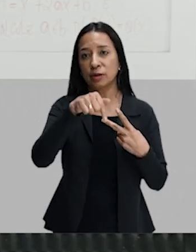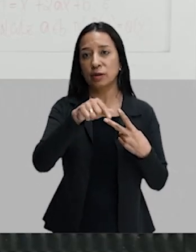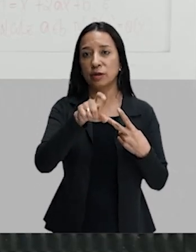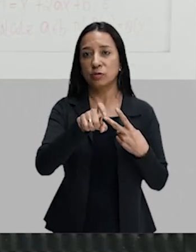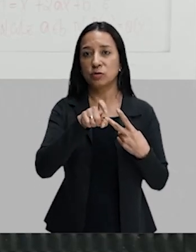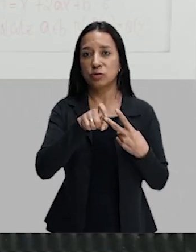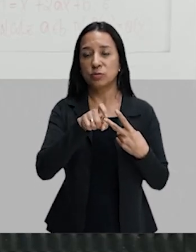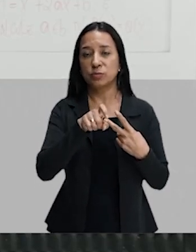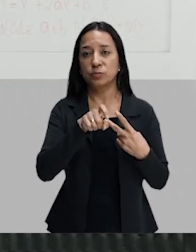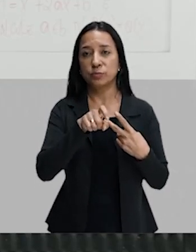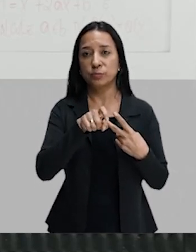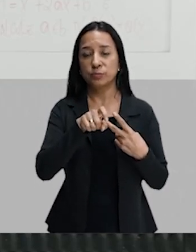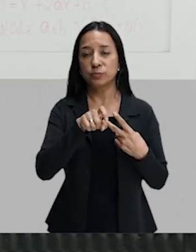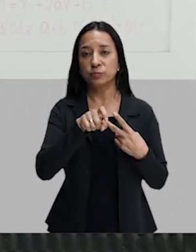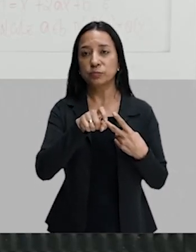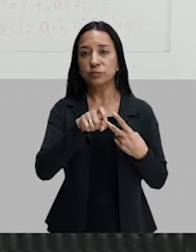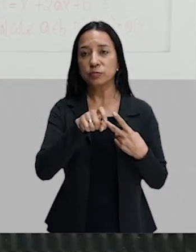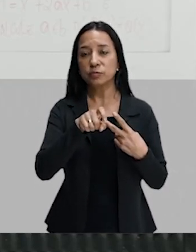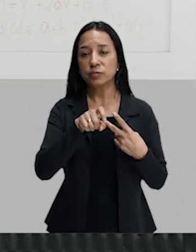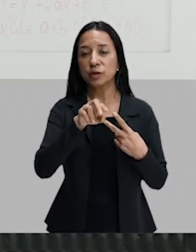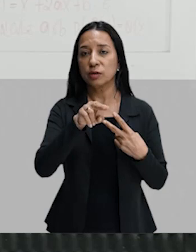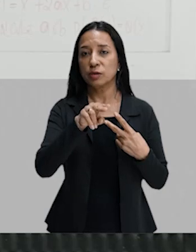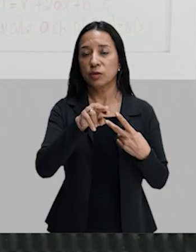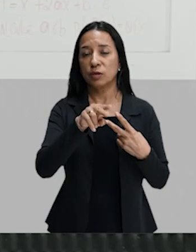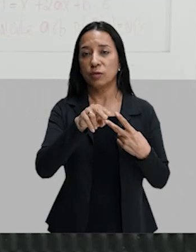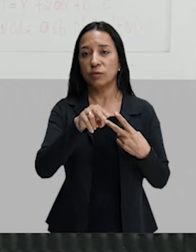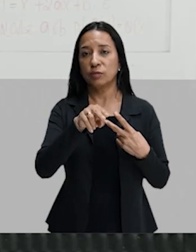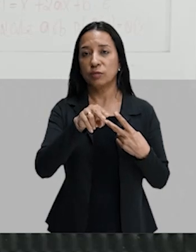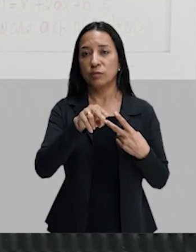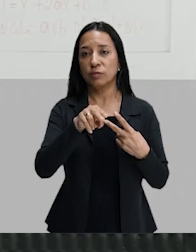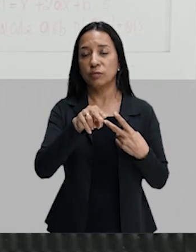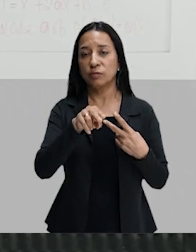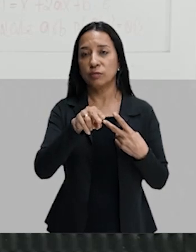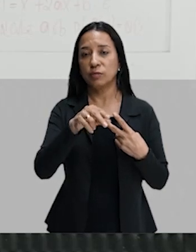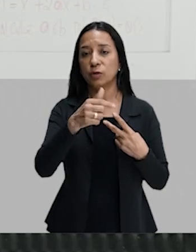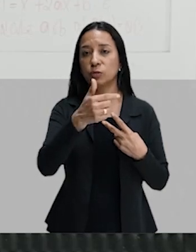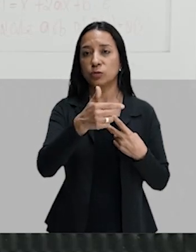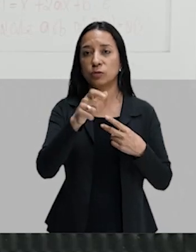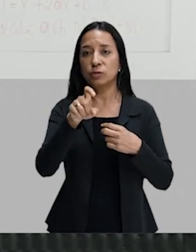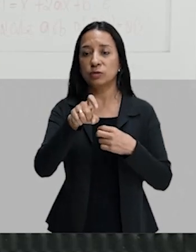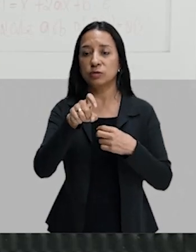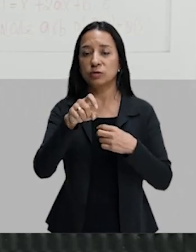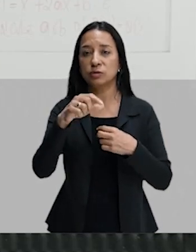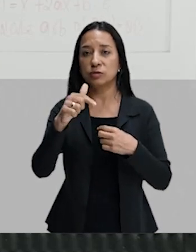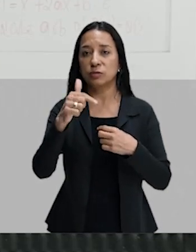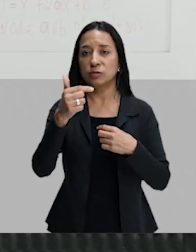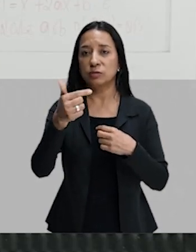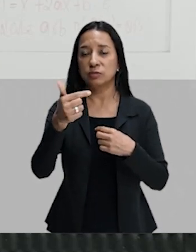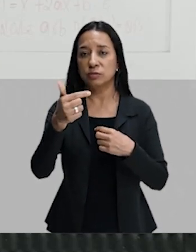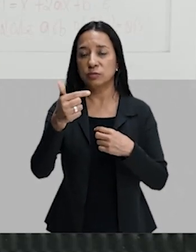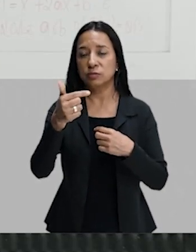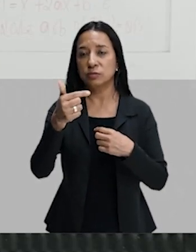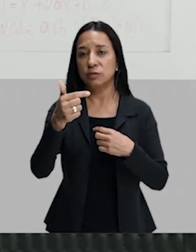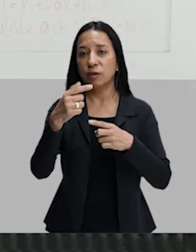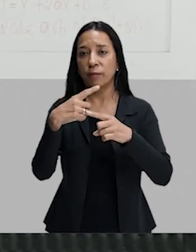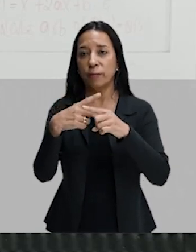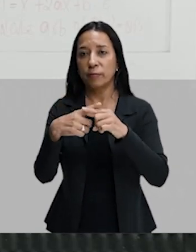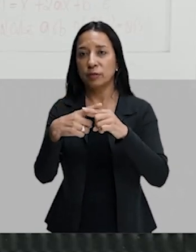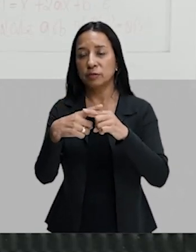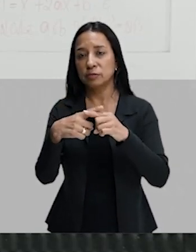qx, que é igual a 2x ao quadrado